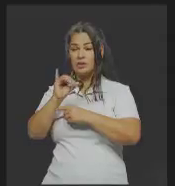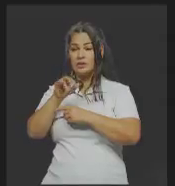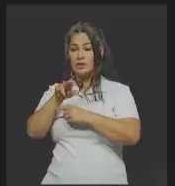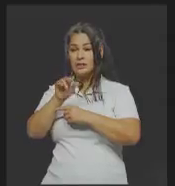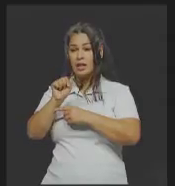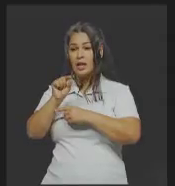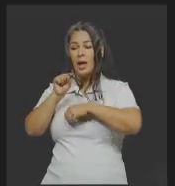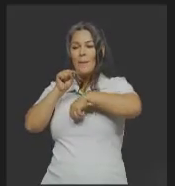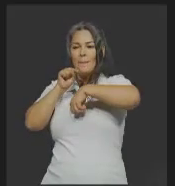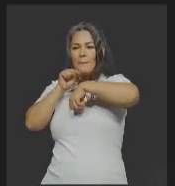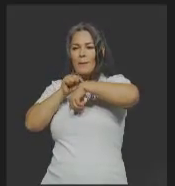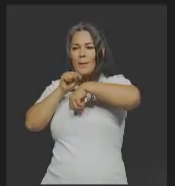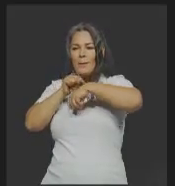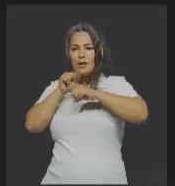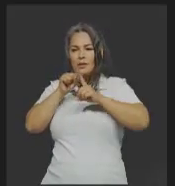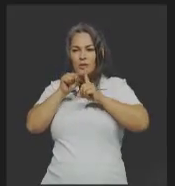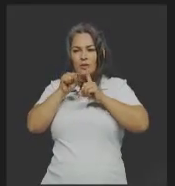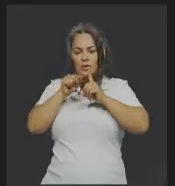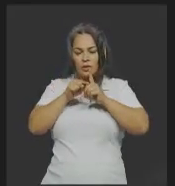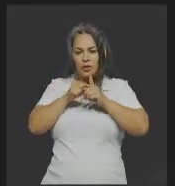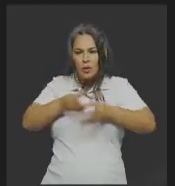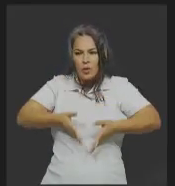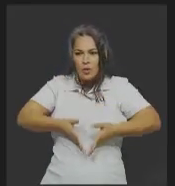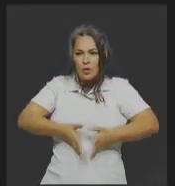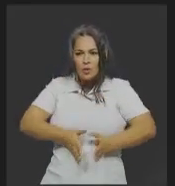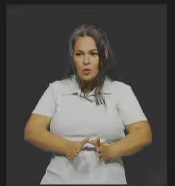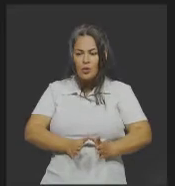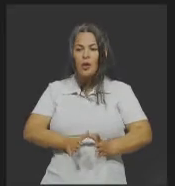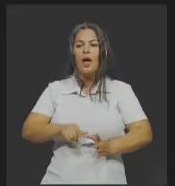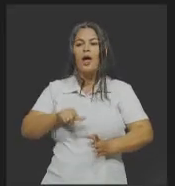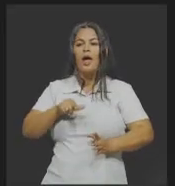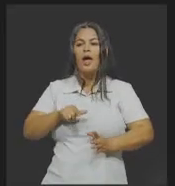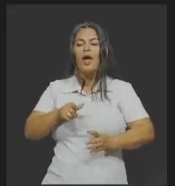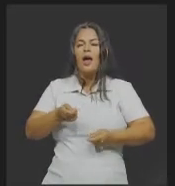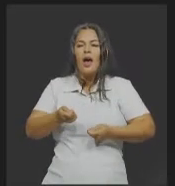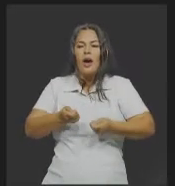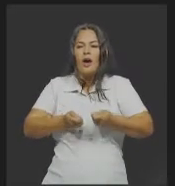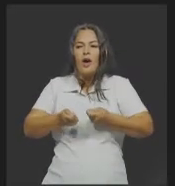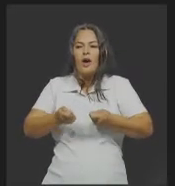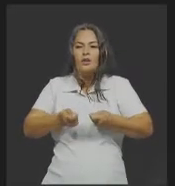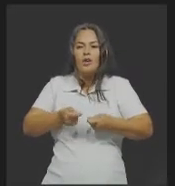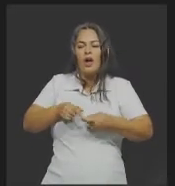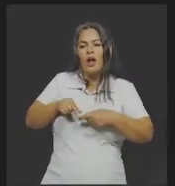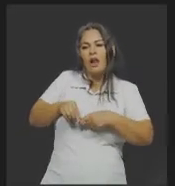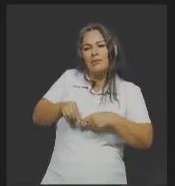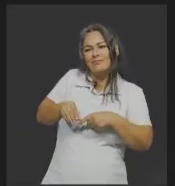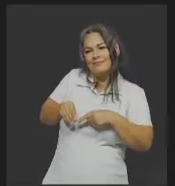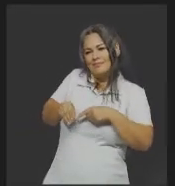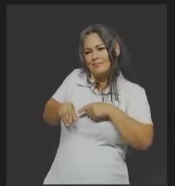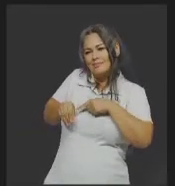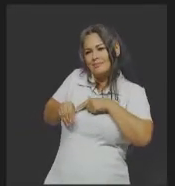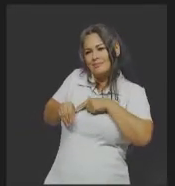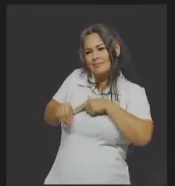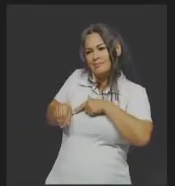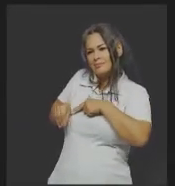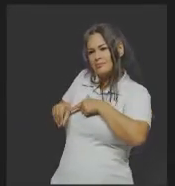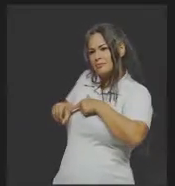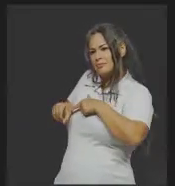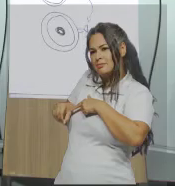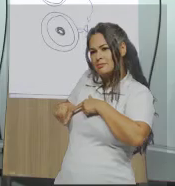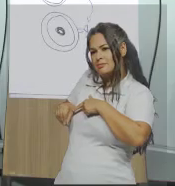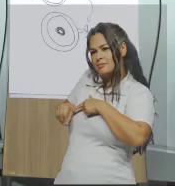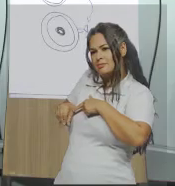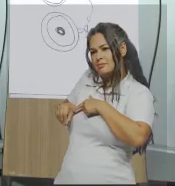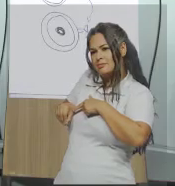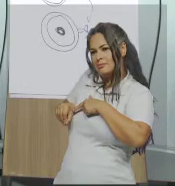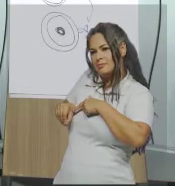ejeção de leite pelas glândulas mamárias. E lembrando também que o hormônio antidiurético atua na reabsorção de água pelos